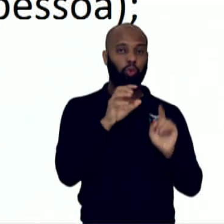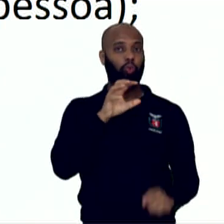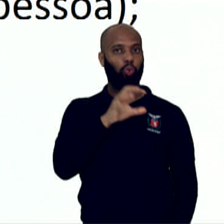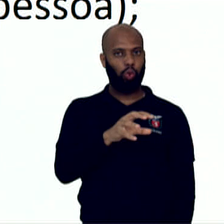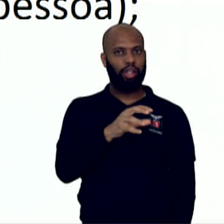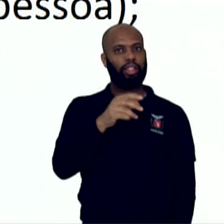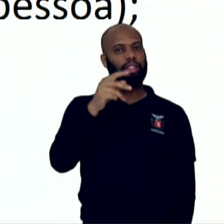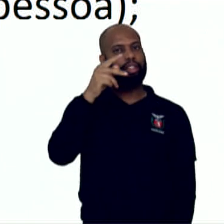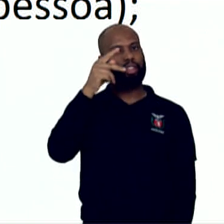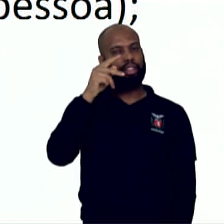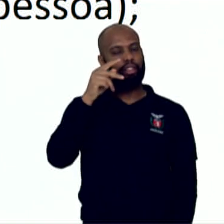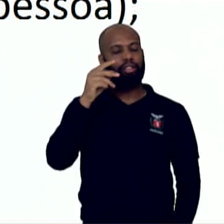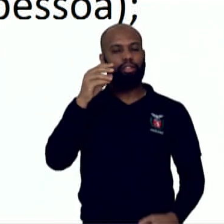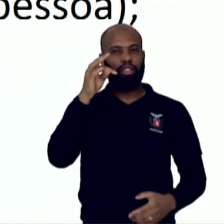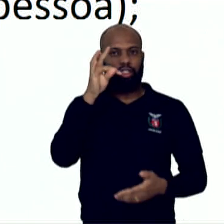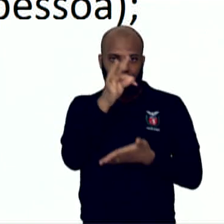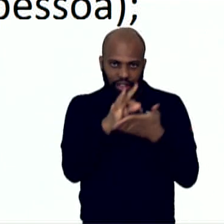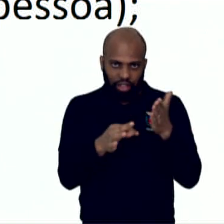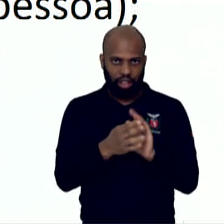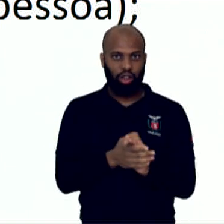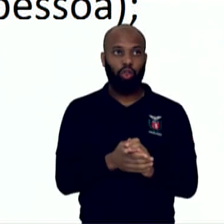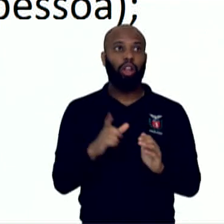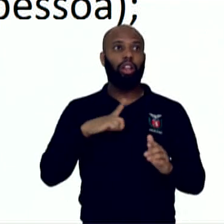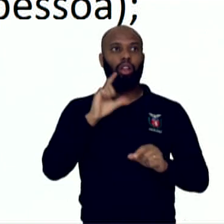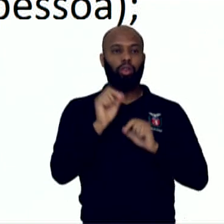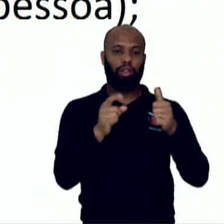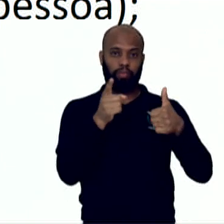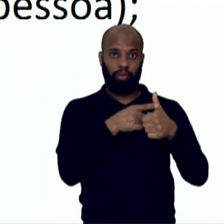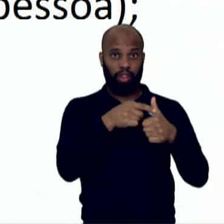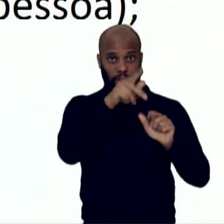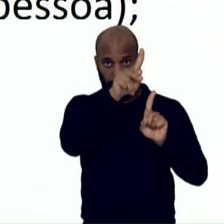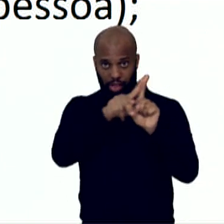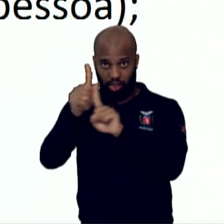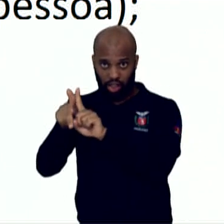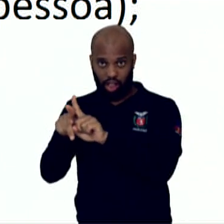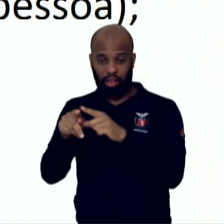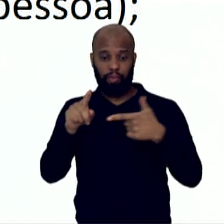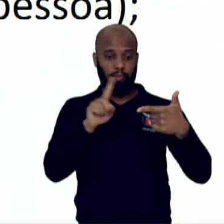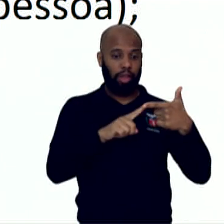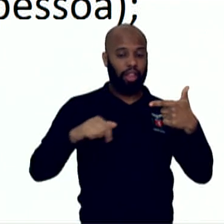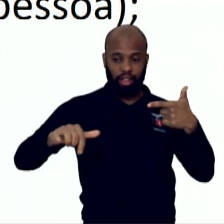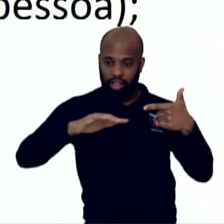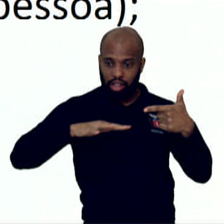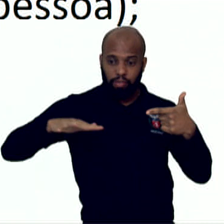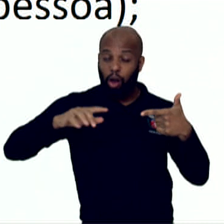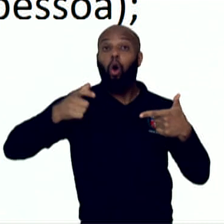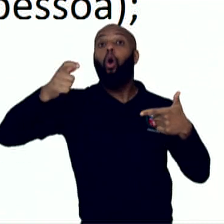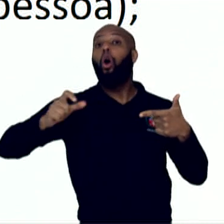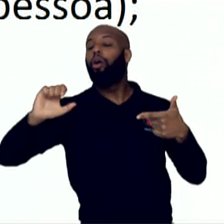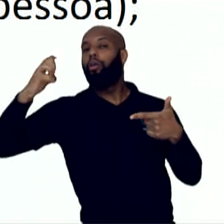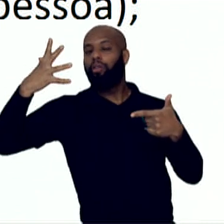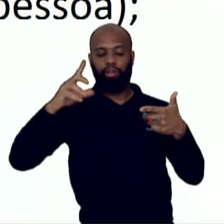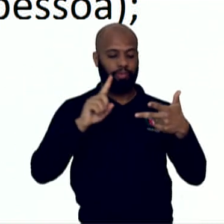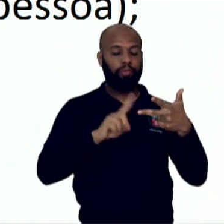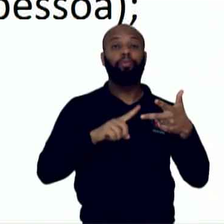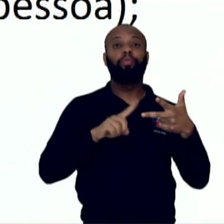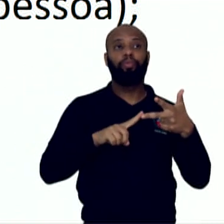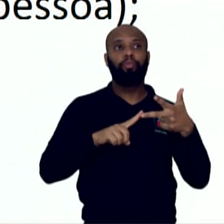tem personagens, que é quem vive a história, espaço, que é onde se passa a